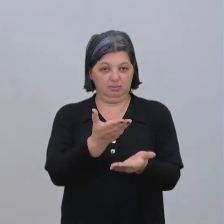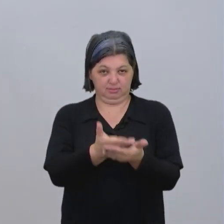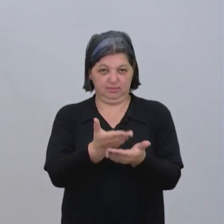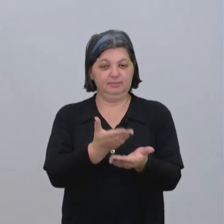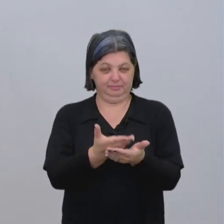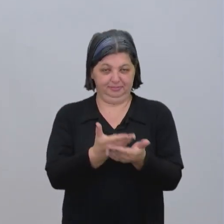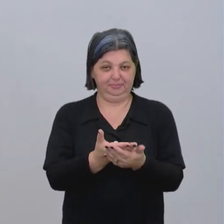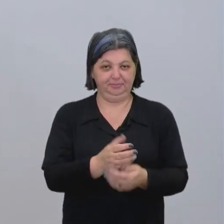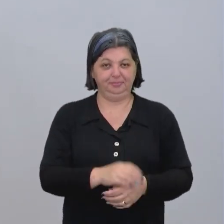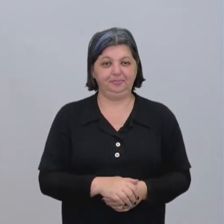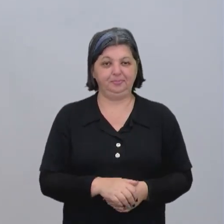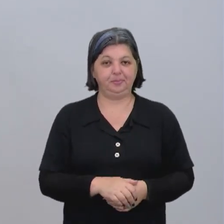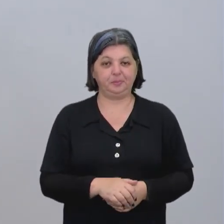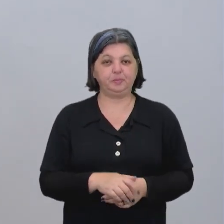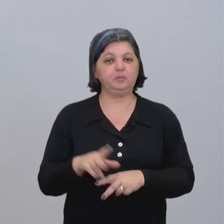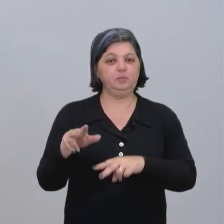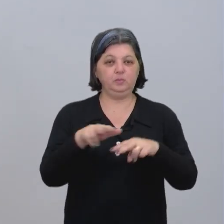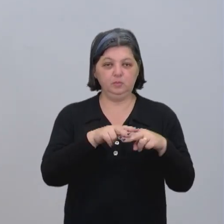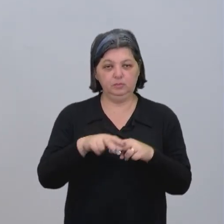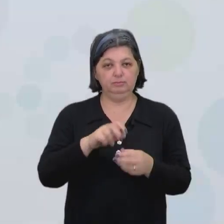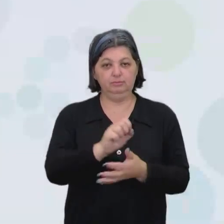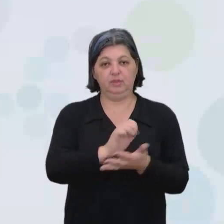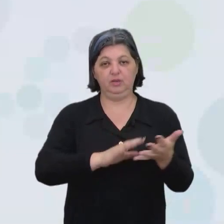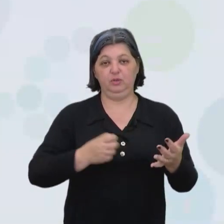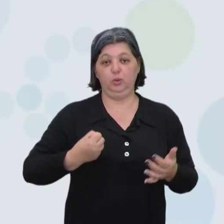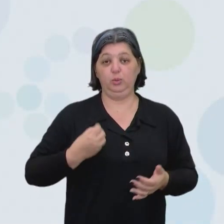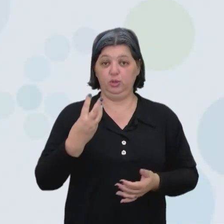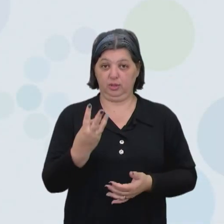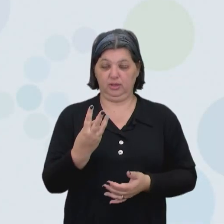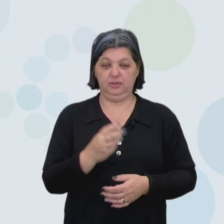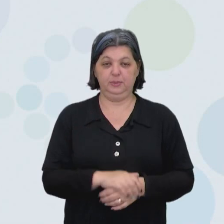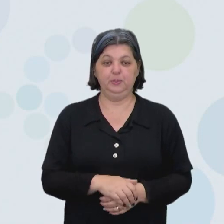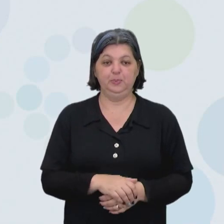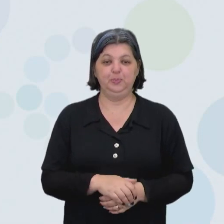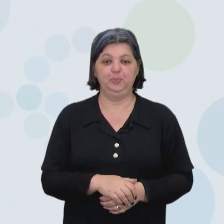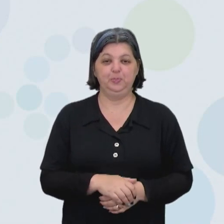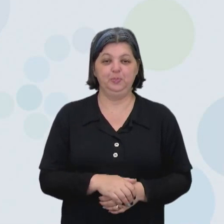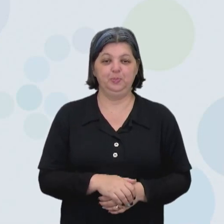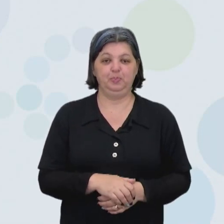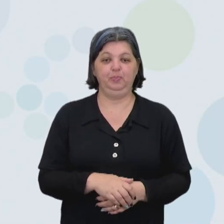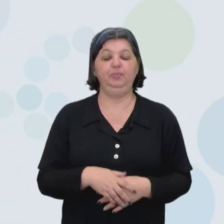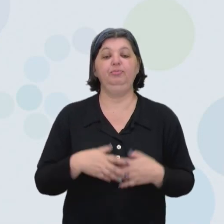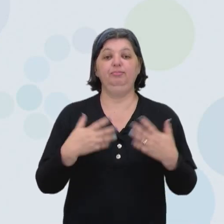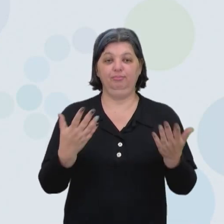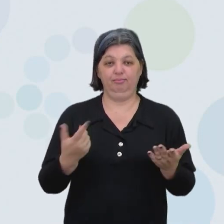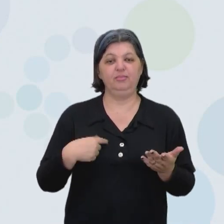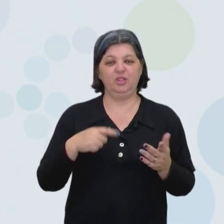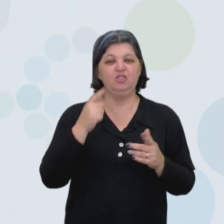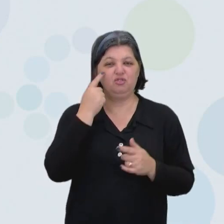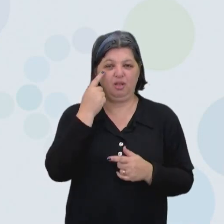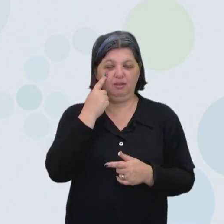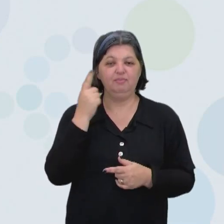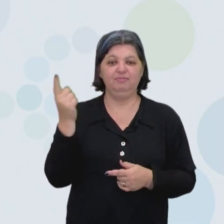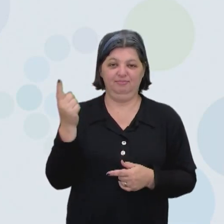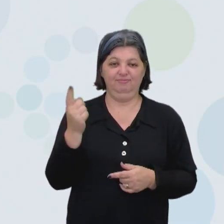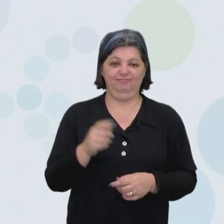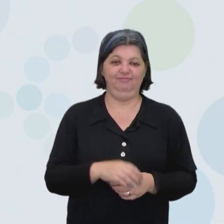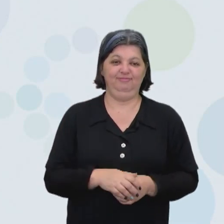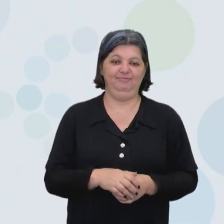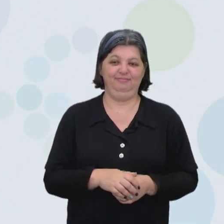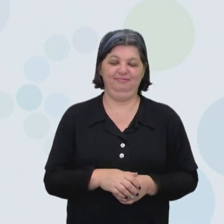nossas aulas aí da atividade número 3, não é mesmo? Então, já tá aí na tela porque o pessoal já é assim, o